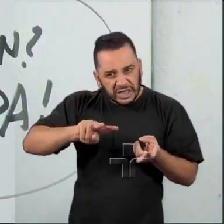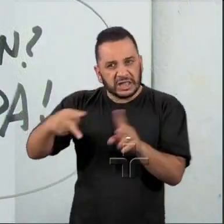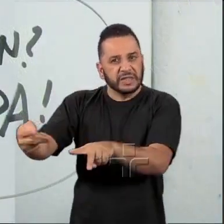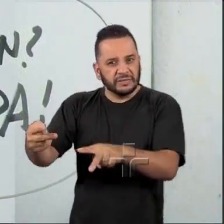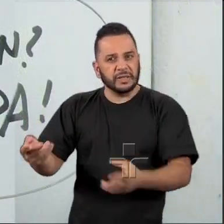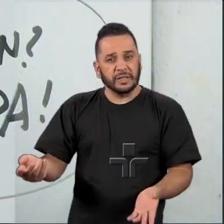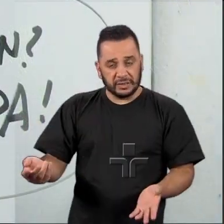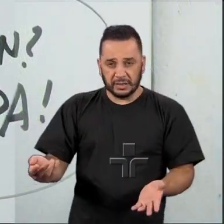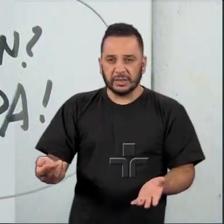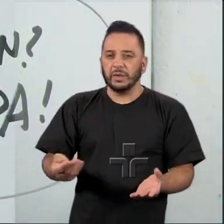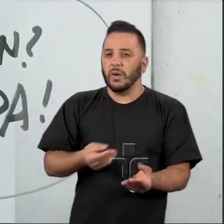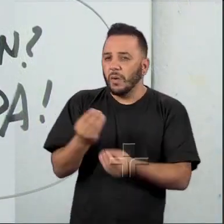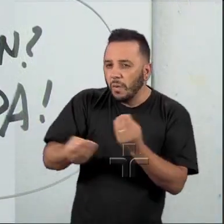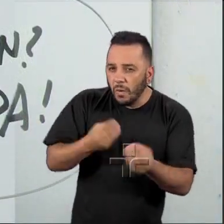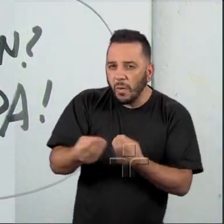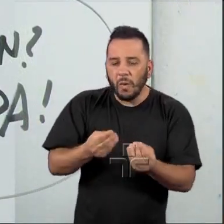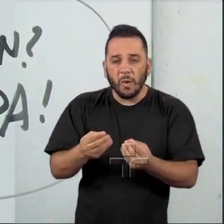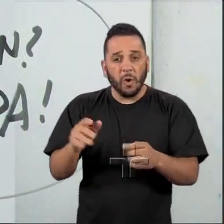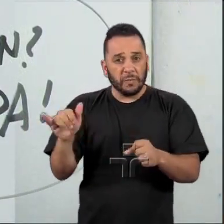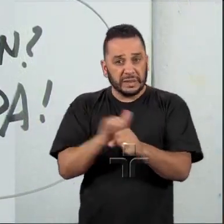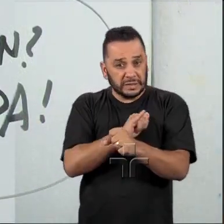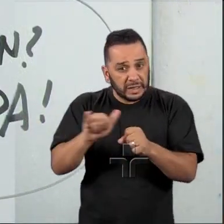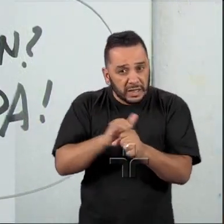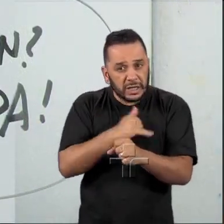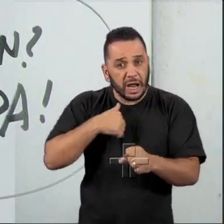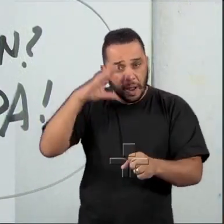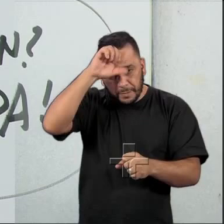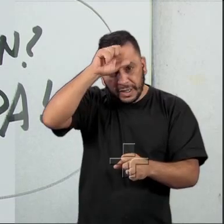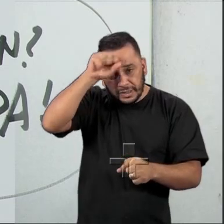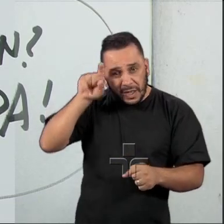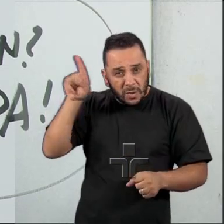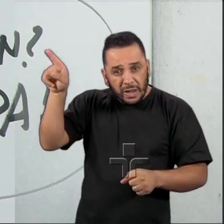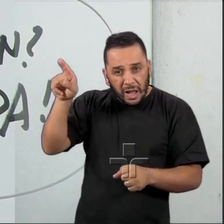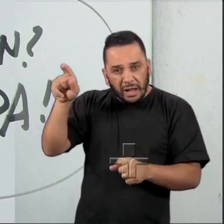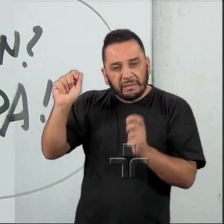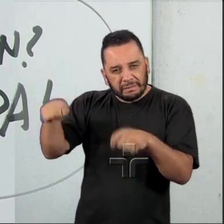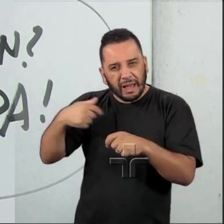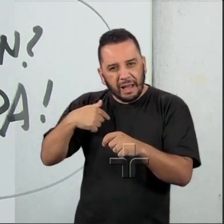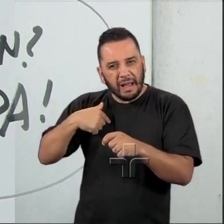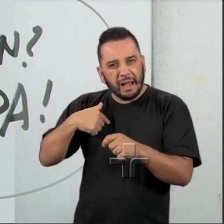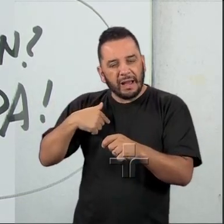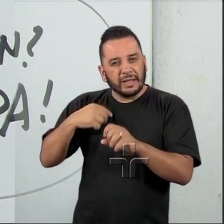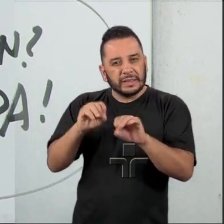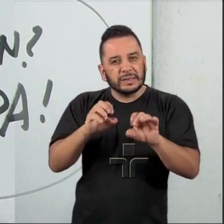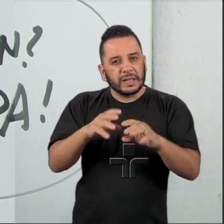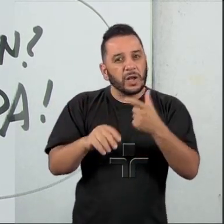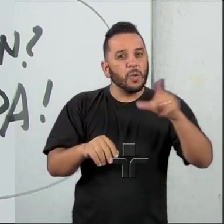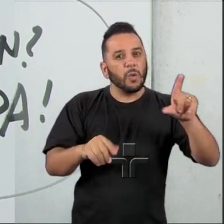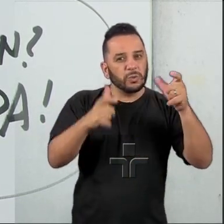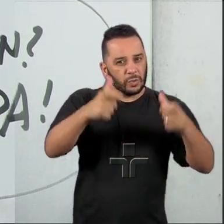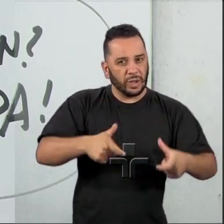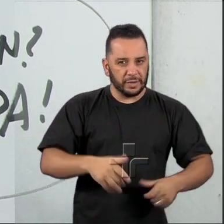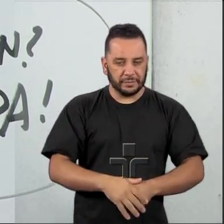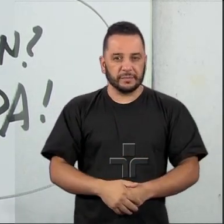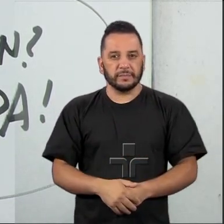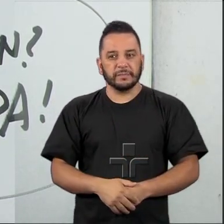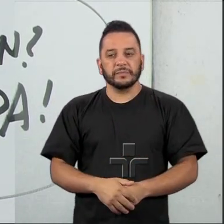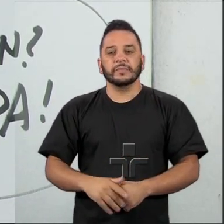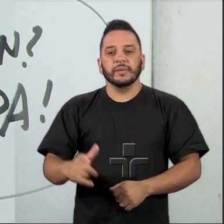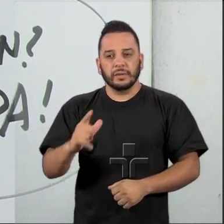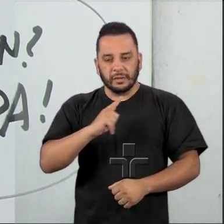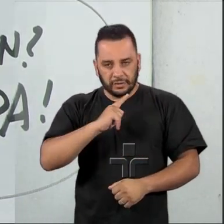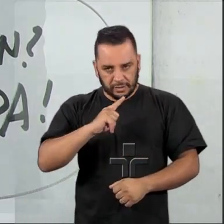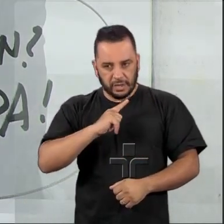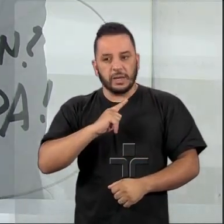operandi, de replicação do que foi aprendido num lugar em outro. E ao mesmo tempo você tem uma crise terrível